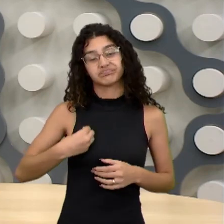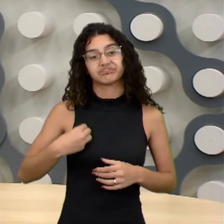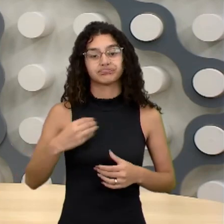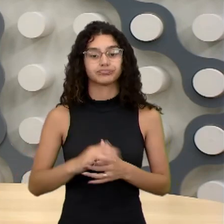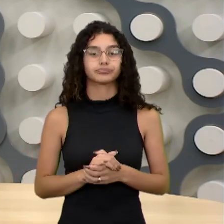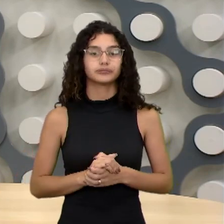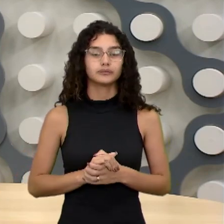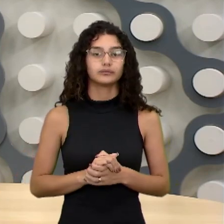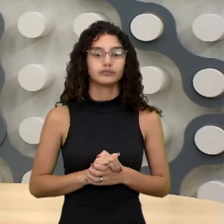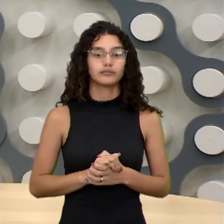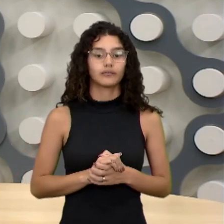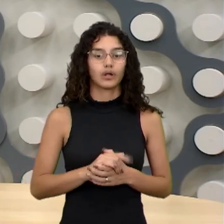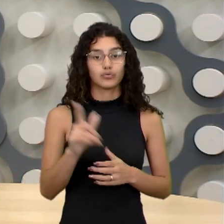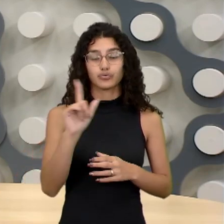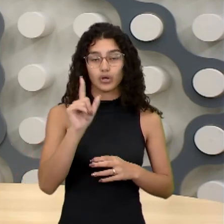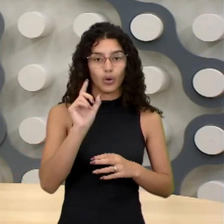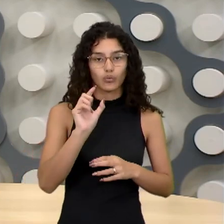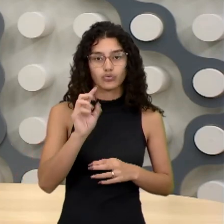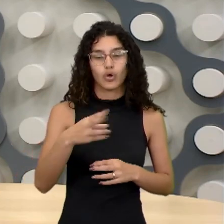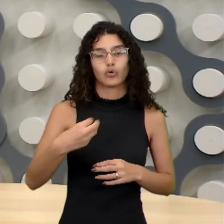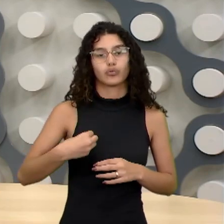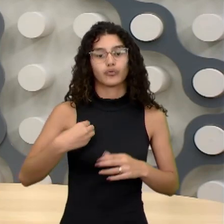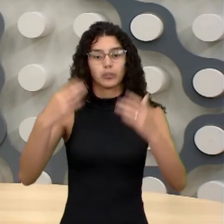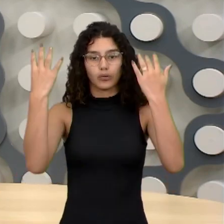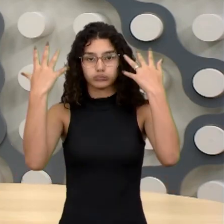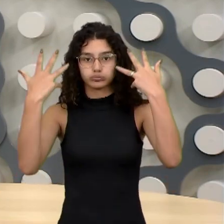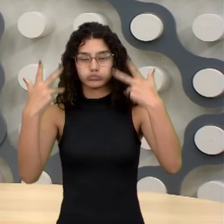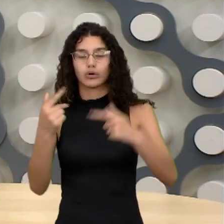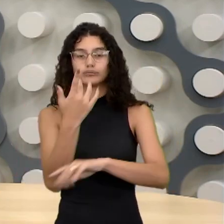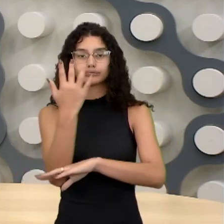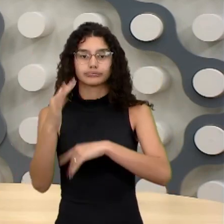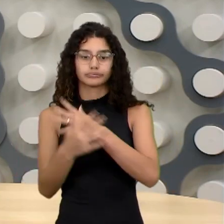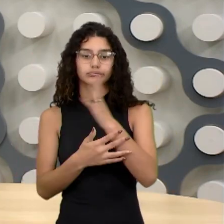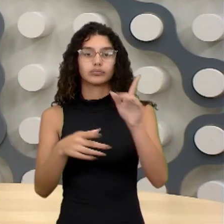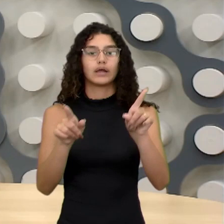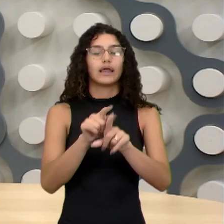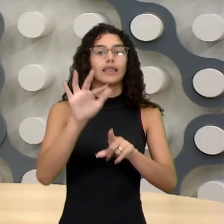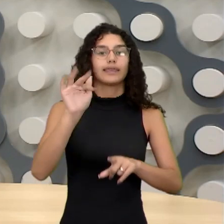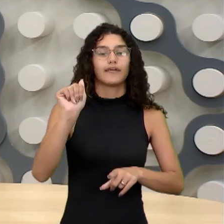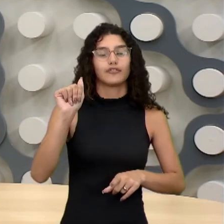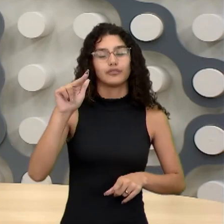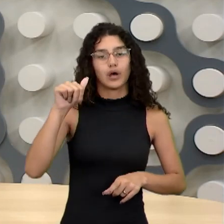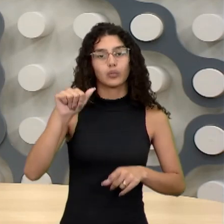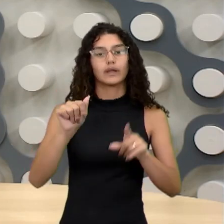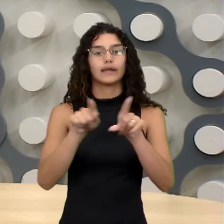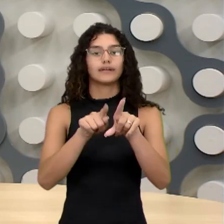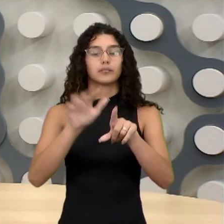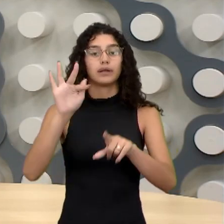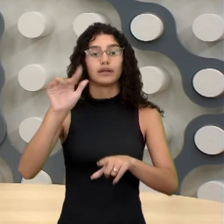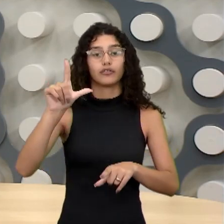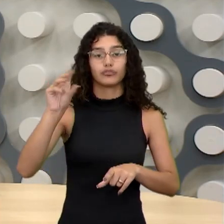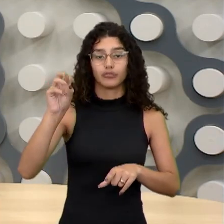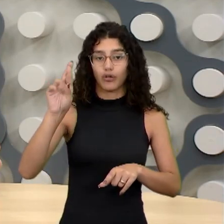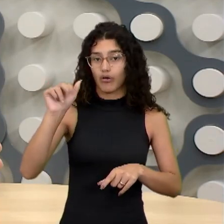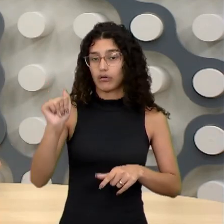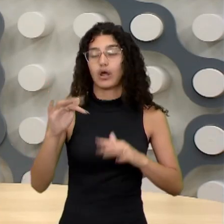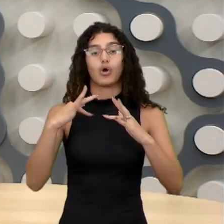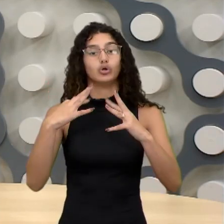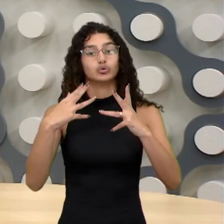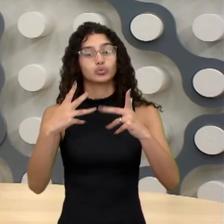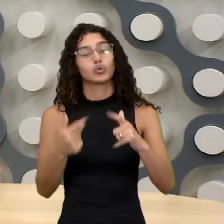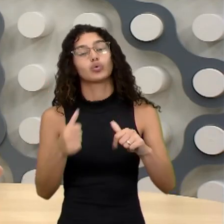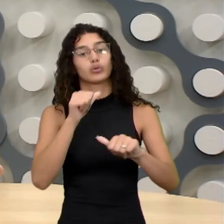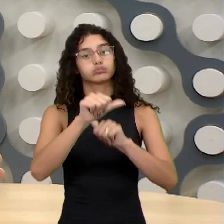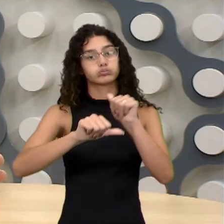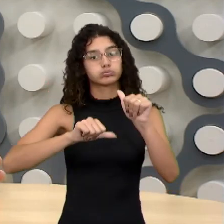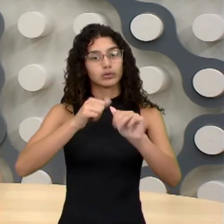dos seres vivos aí, da fauna, como também da flora. Tudo isso aí está gerando